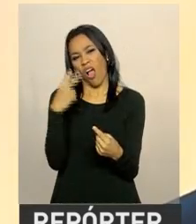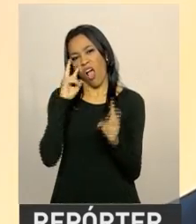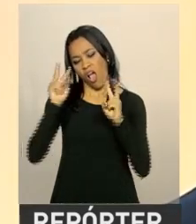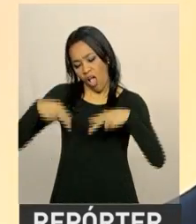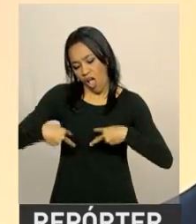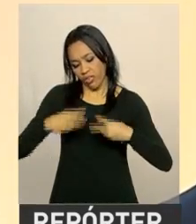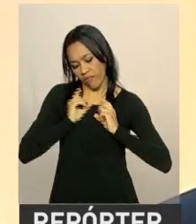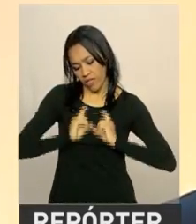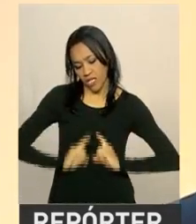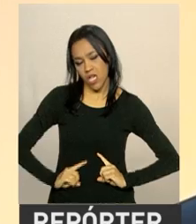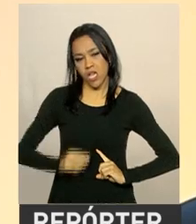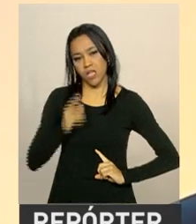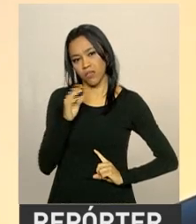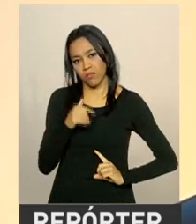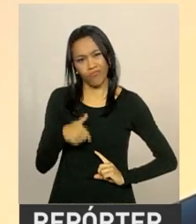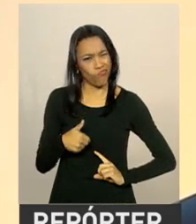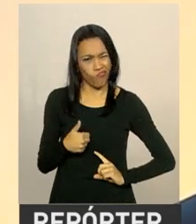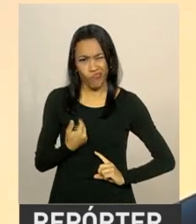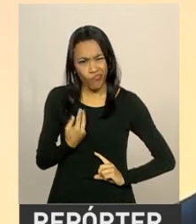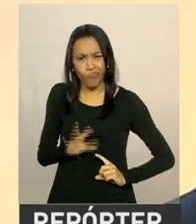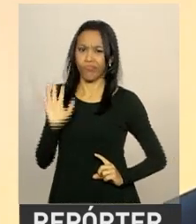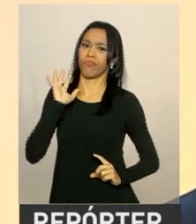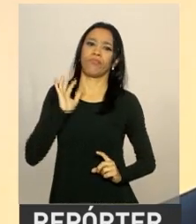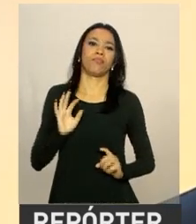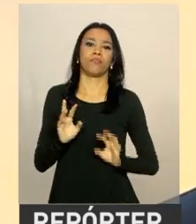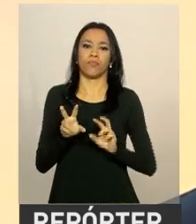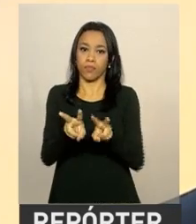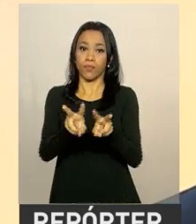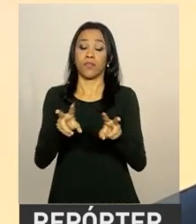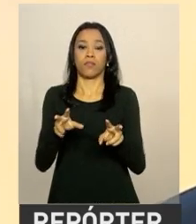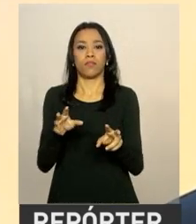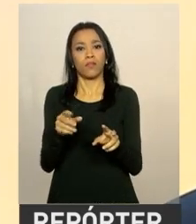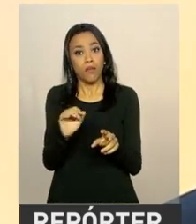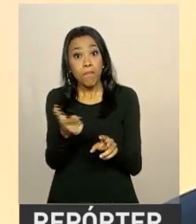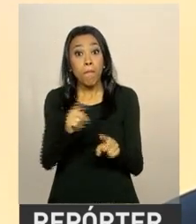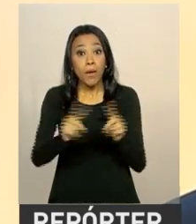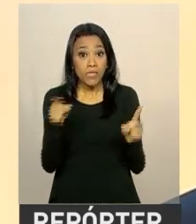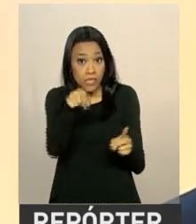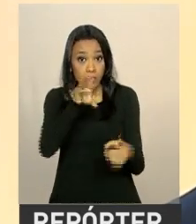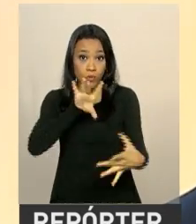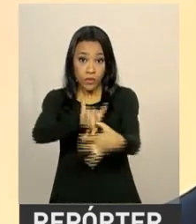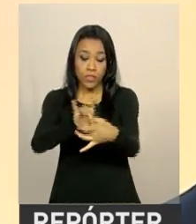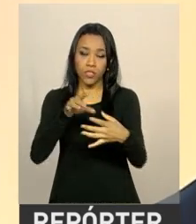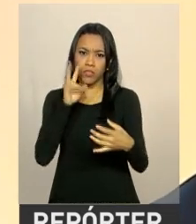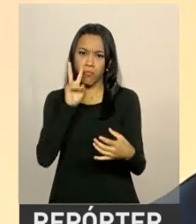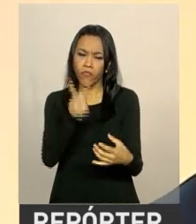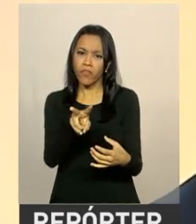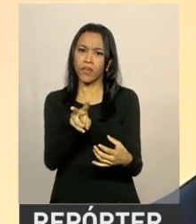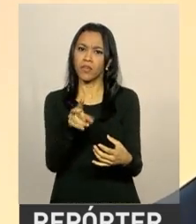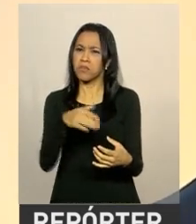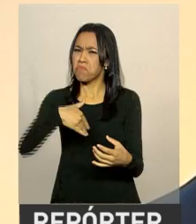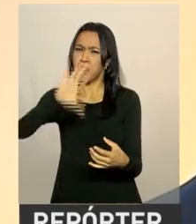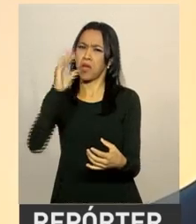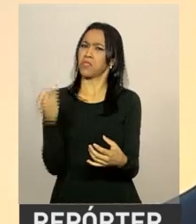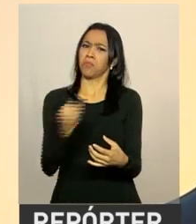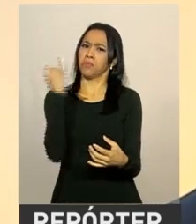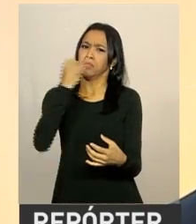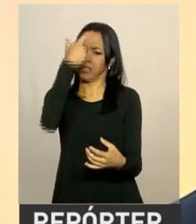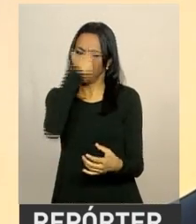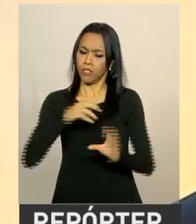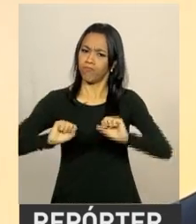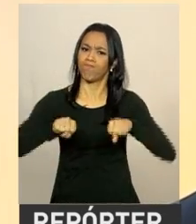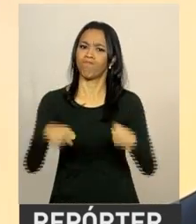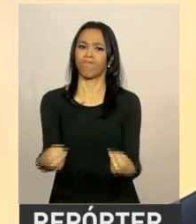que, porventura, aquele atleta tenha. Ela não está escondida, ela está lá, está visível. Mas, nesse contexto, ela importa menos do que a eficiência. E